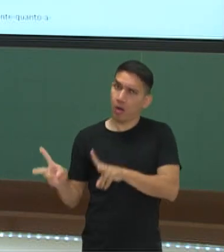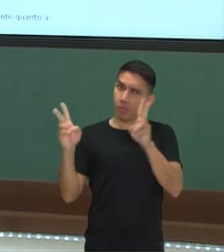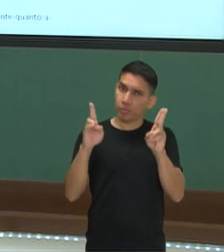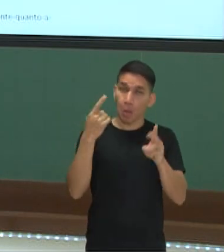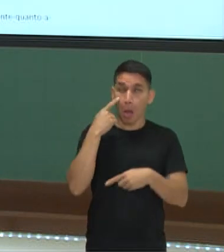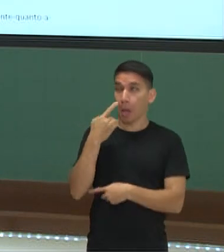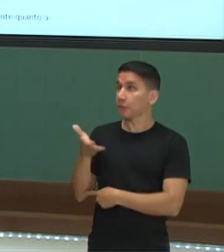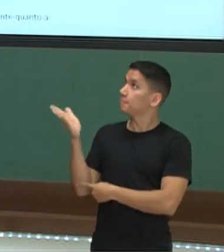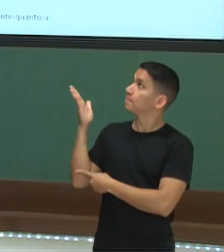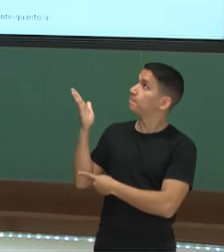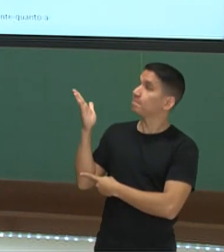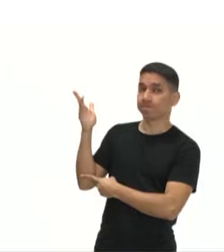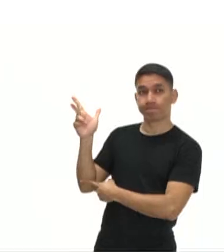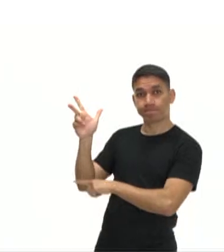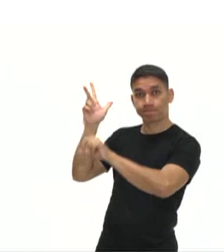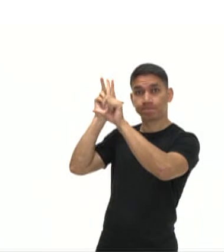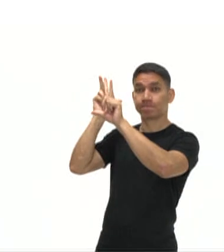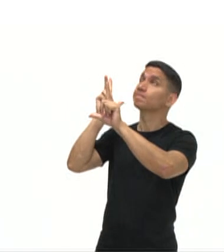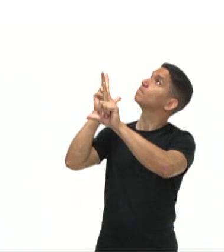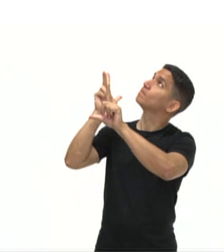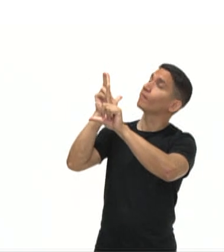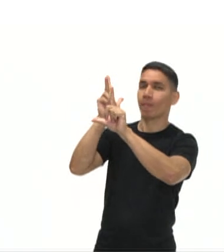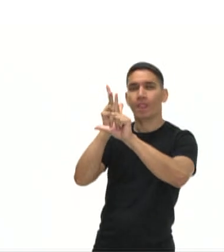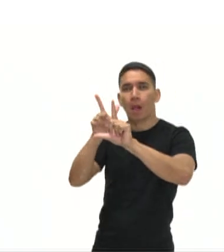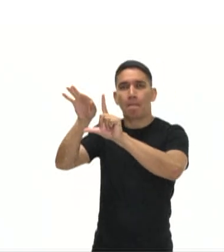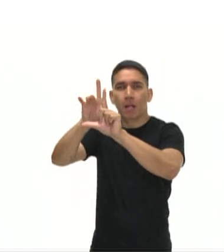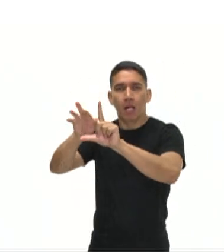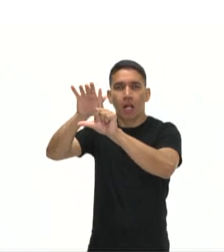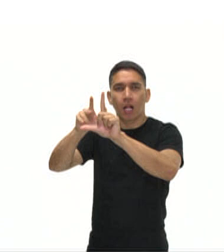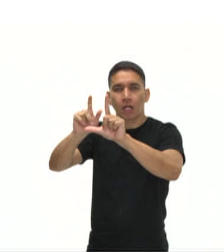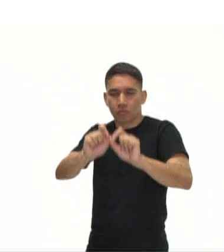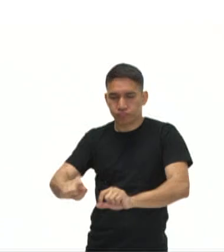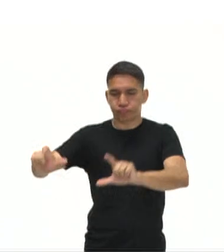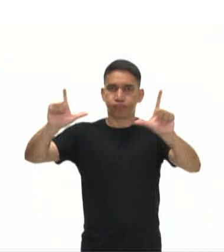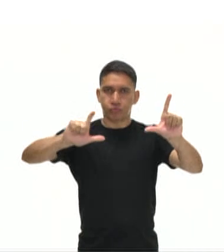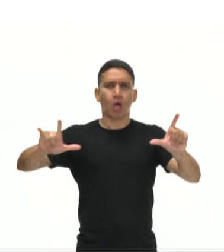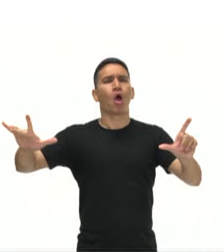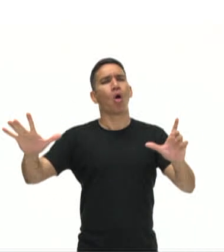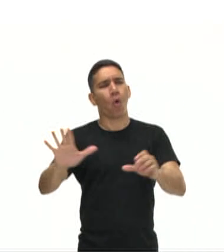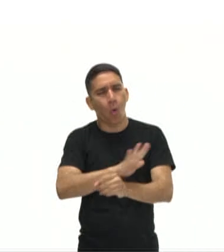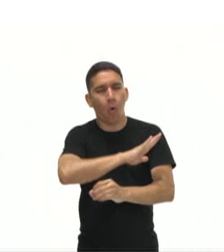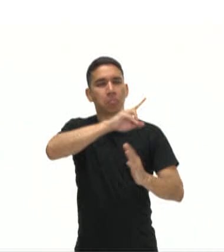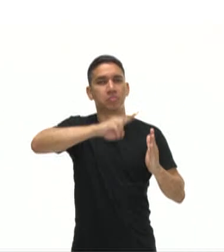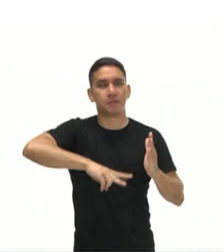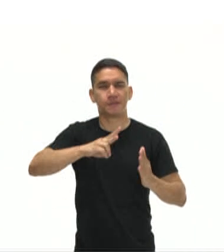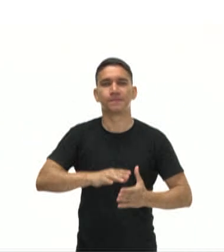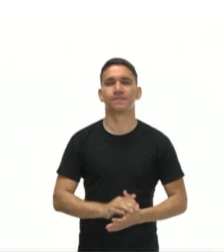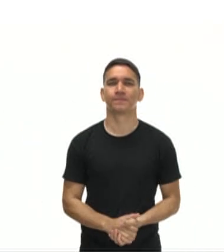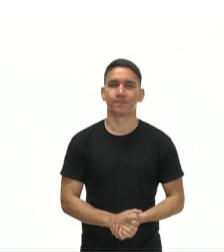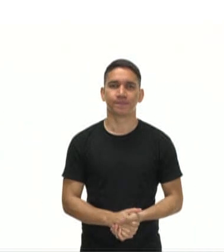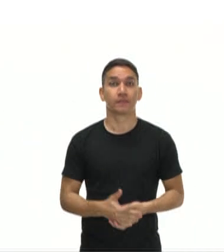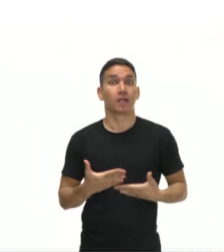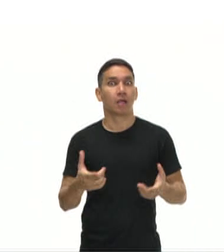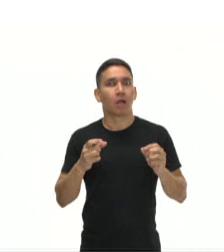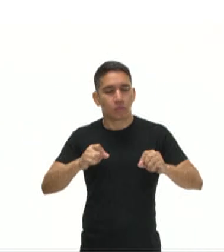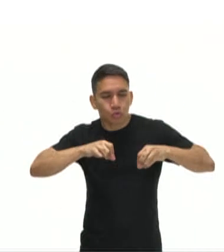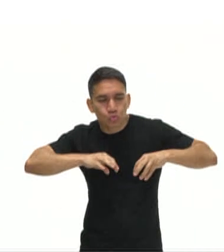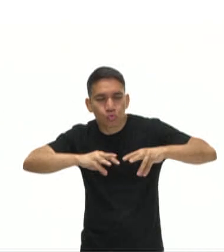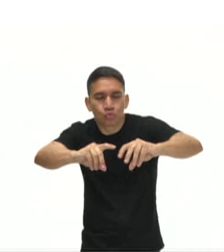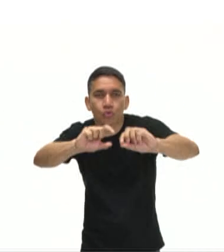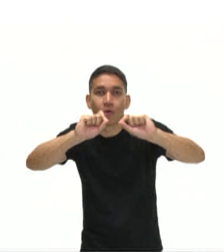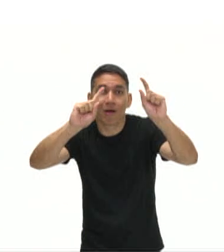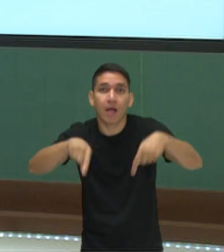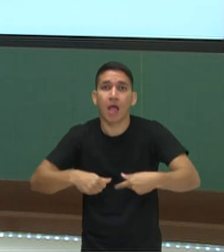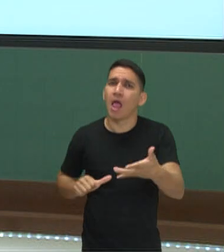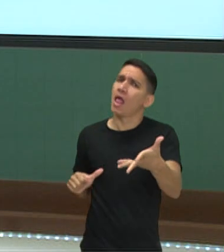você. Aponte o seu celular para o QR Code e você vai fazer a leitura na íntegra. Então, o solo é um